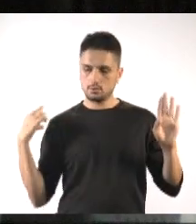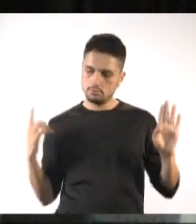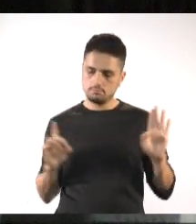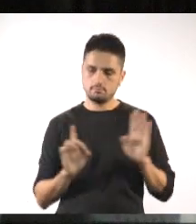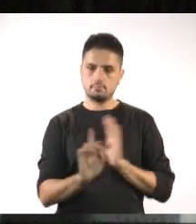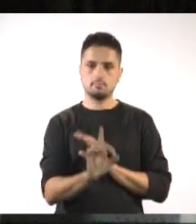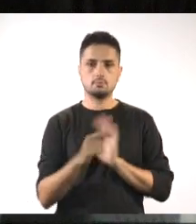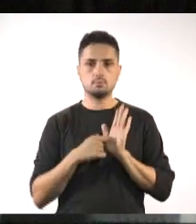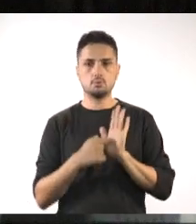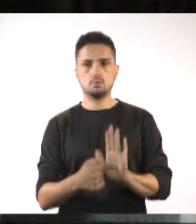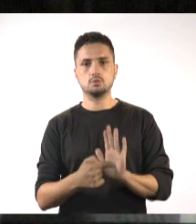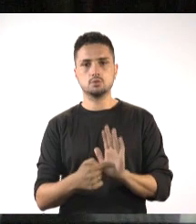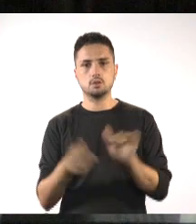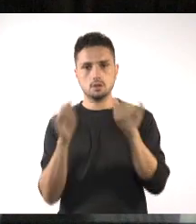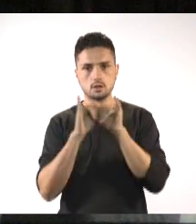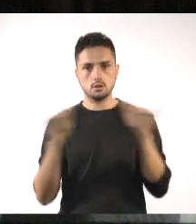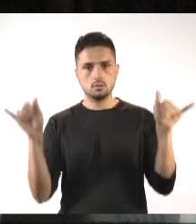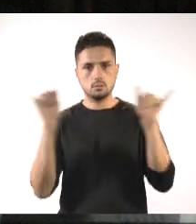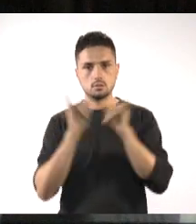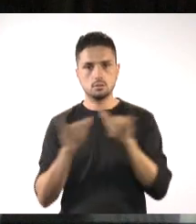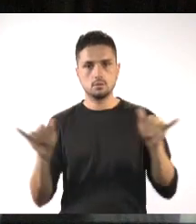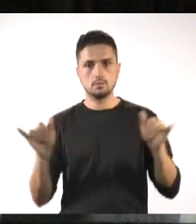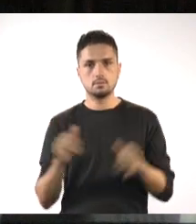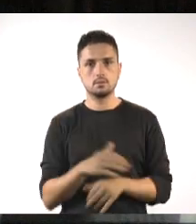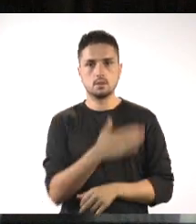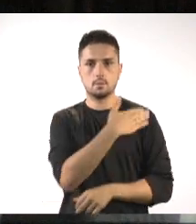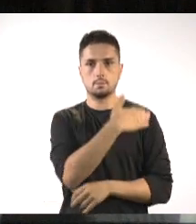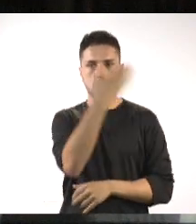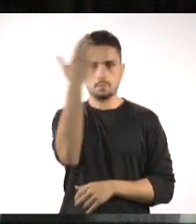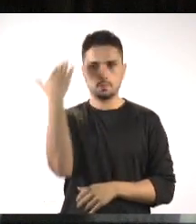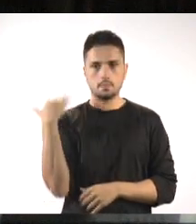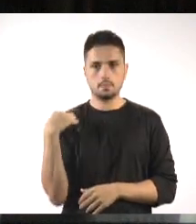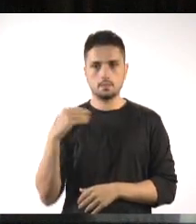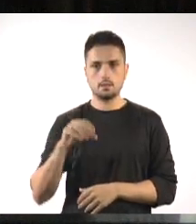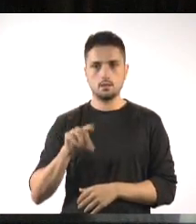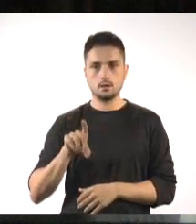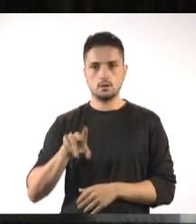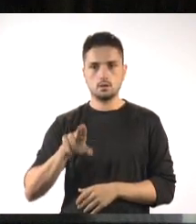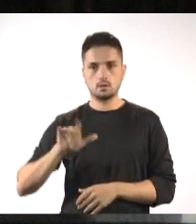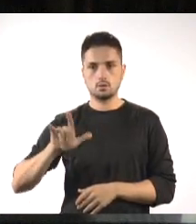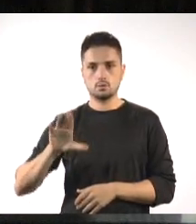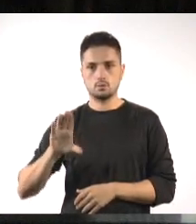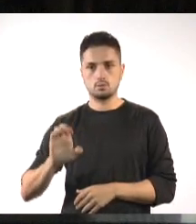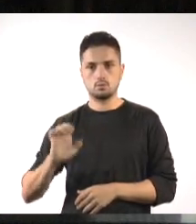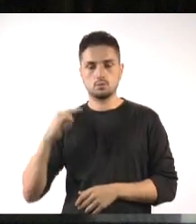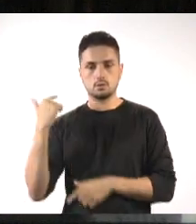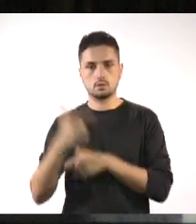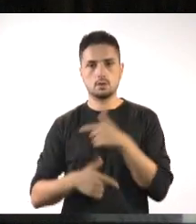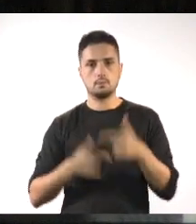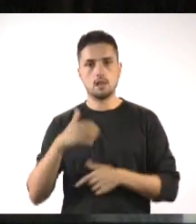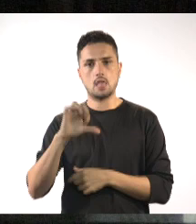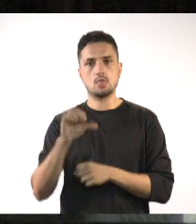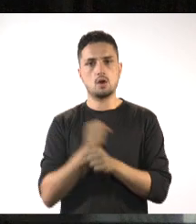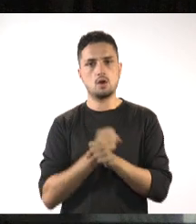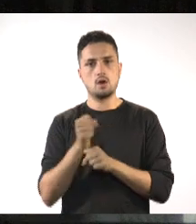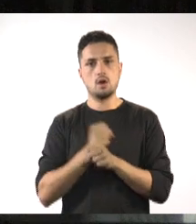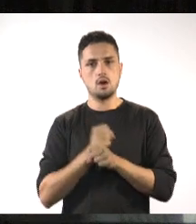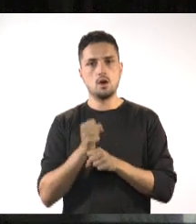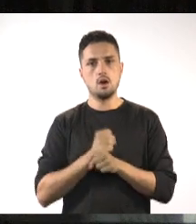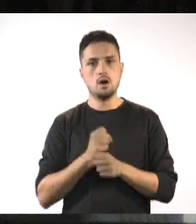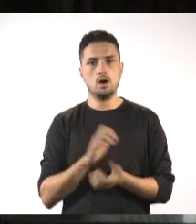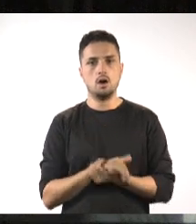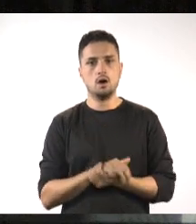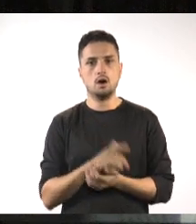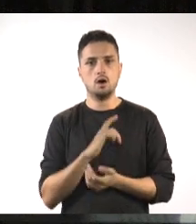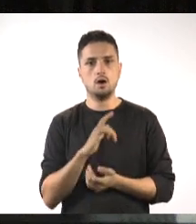da fraternidade, inspirada pela Santa Dulce, com a qual eu tive a presença de trabalhar durante 9 anos. Sentindo